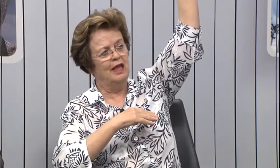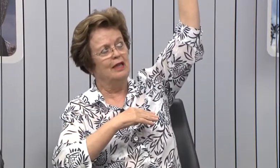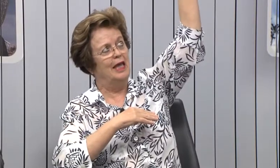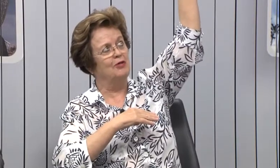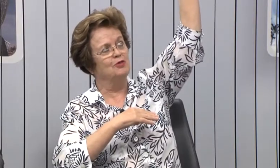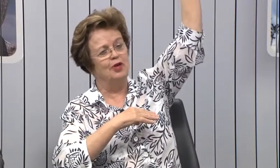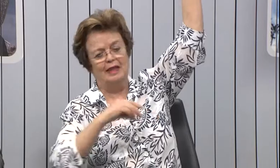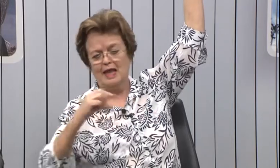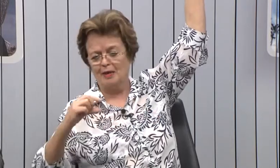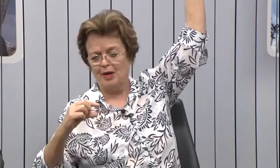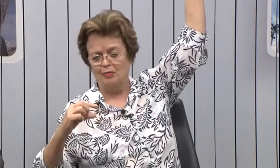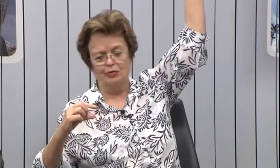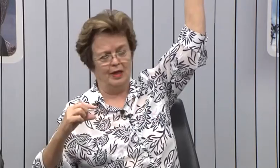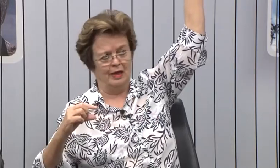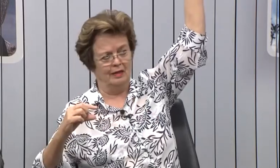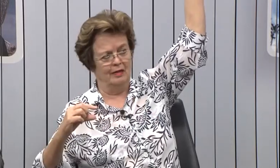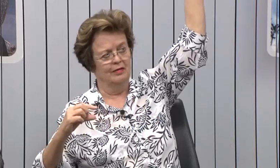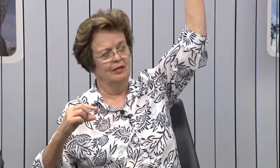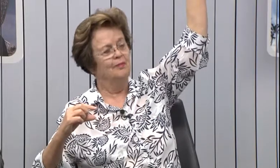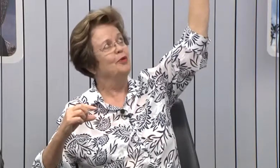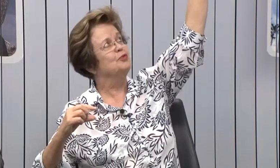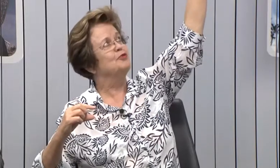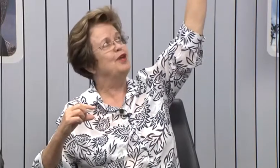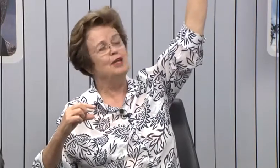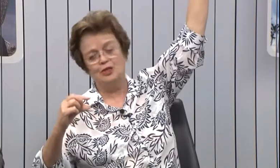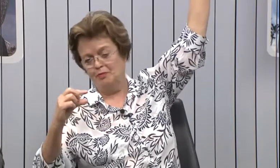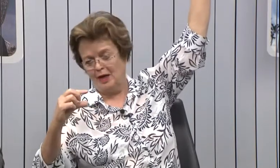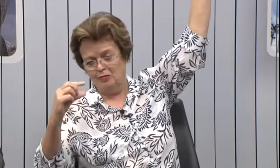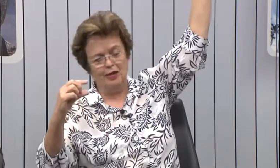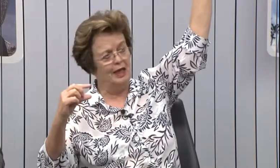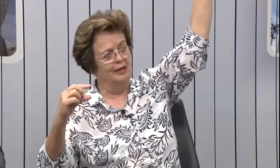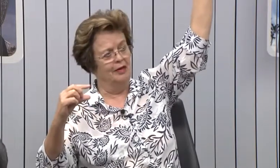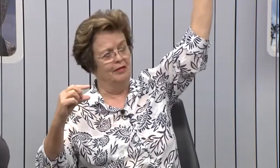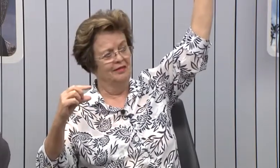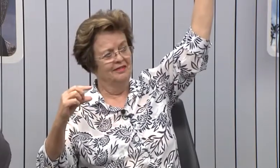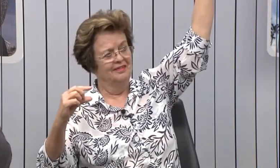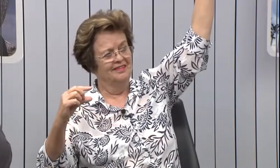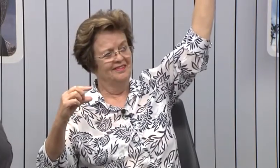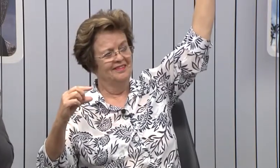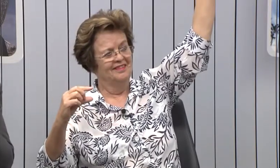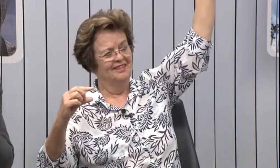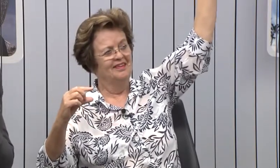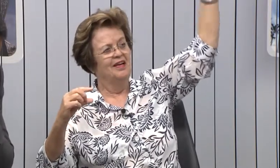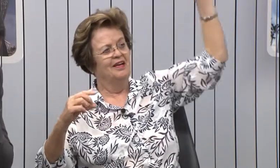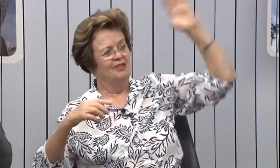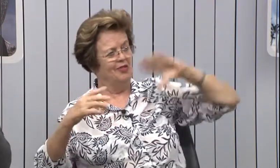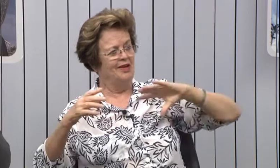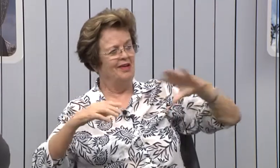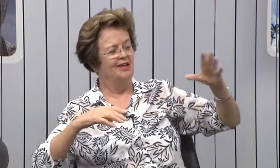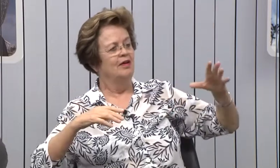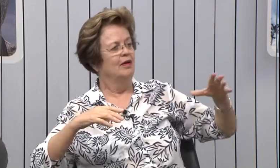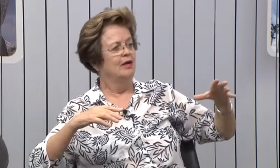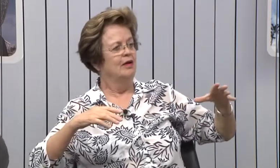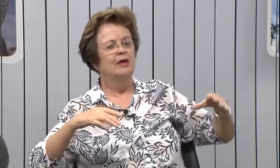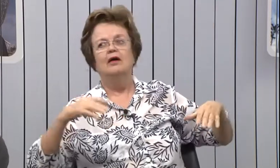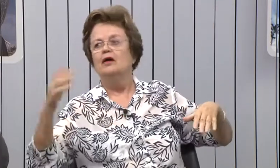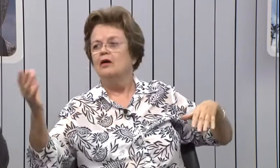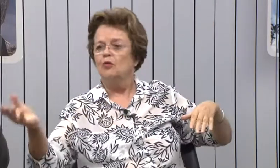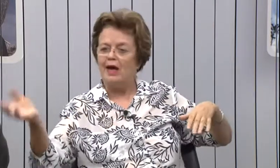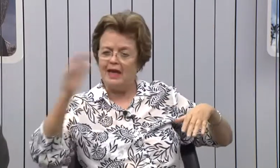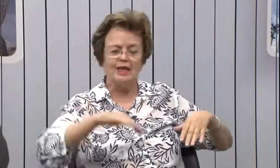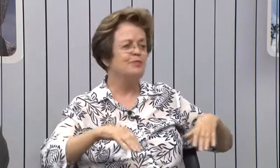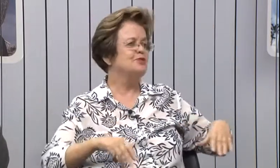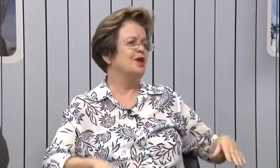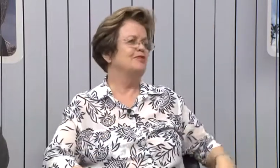você entender que os 80 pagam 30, os 20 pagam 30. Né? E para fechar a conta,